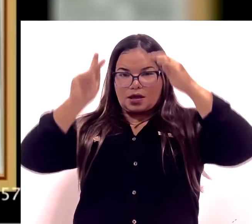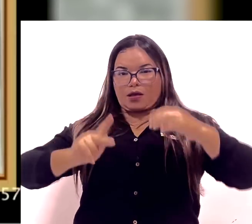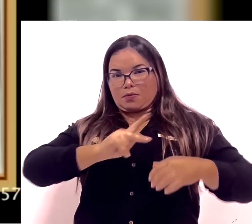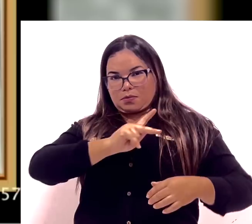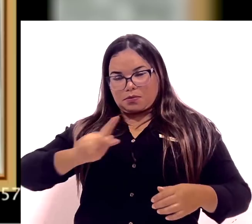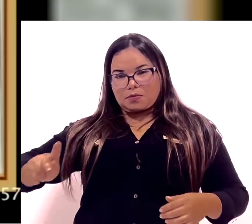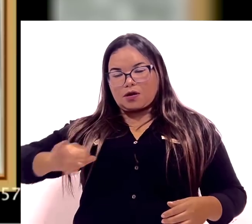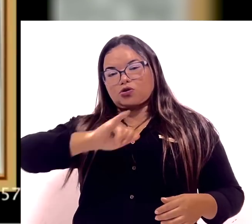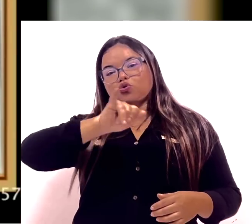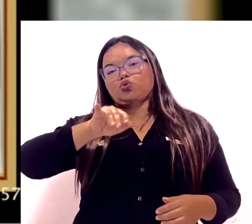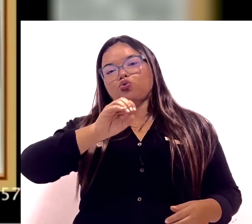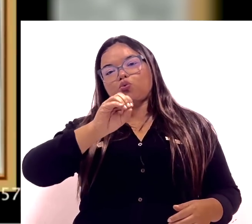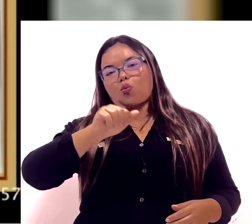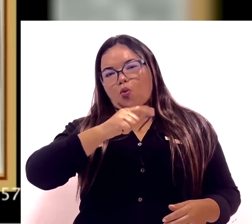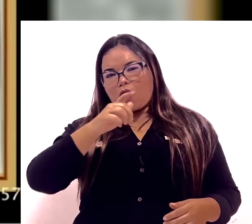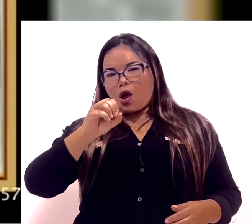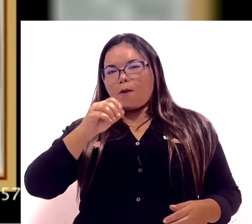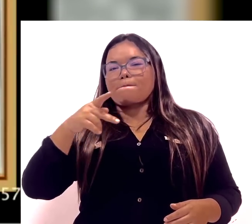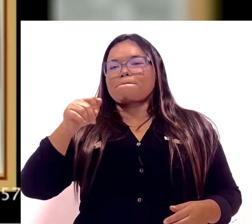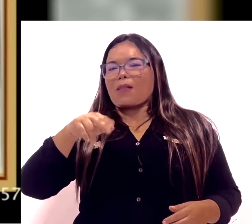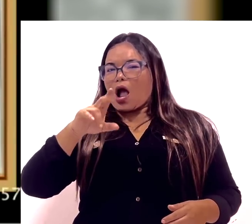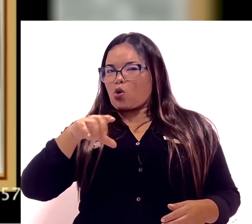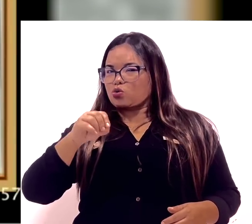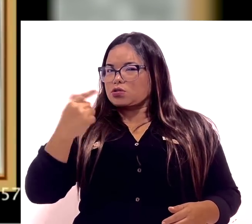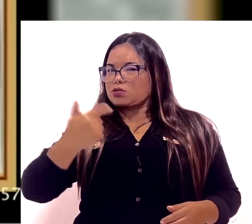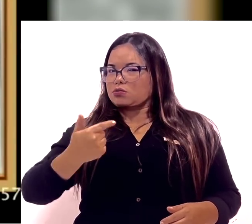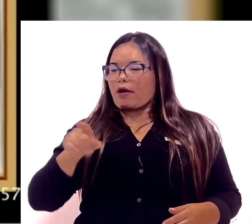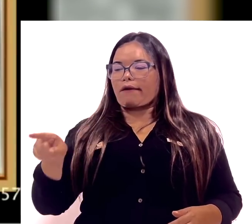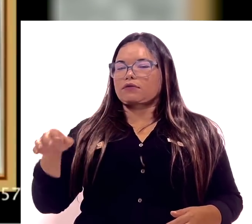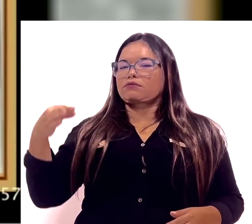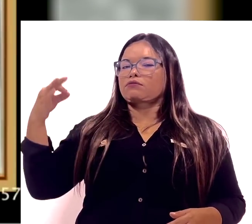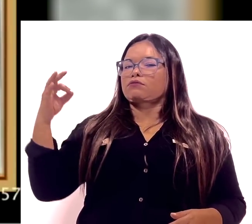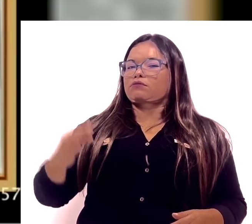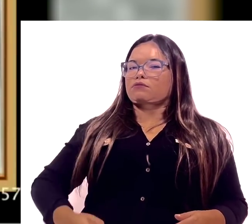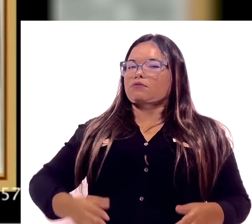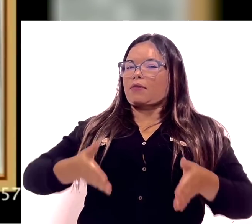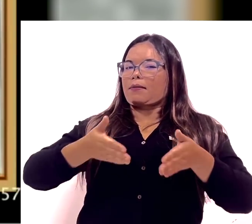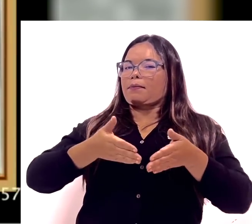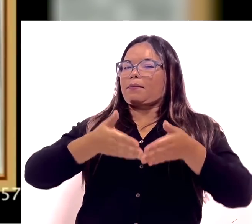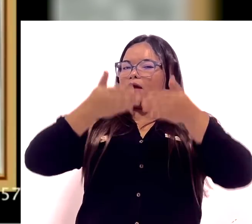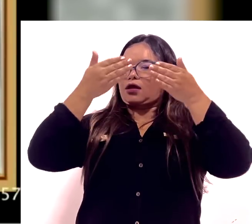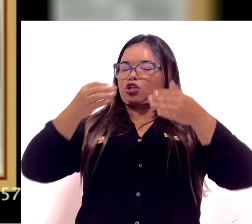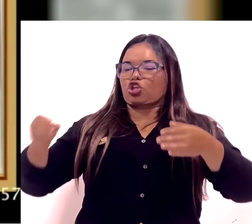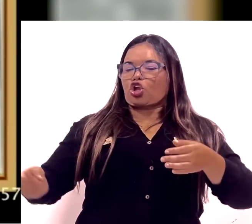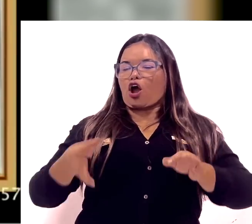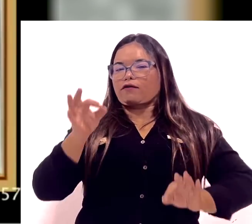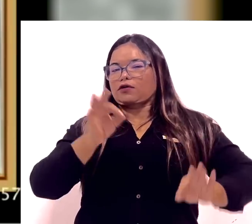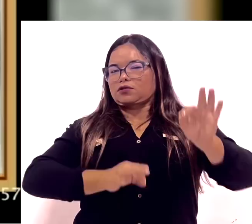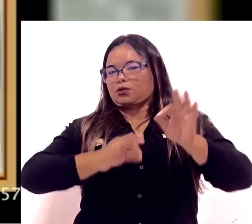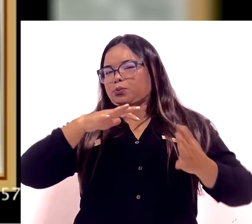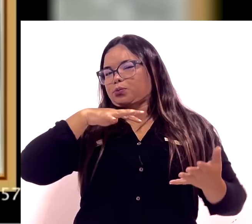porque ele está certo em seu pedido por uma nova ordem mundial.